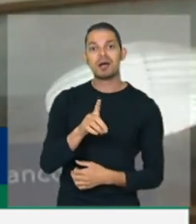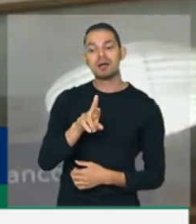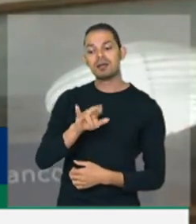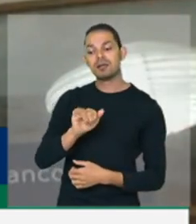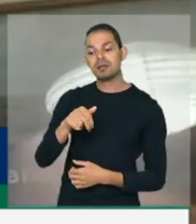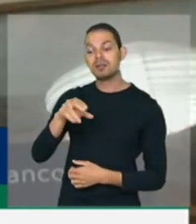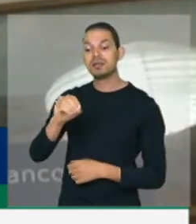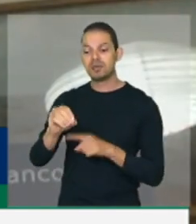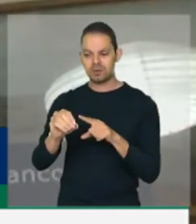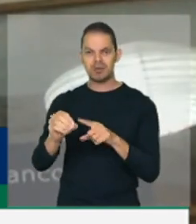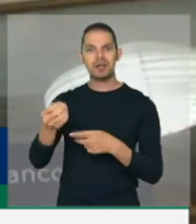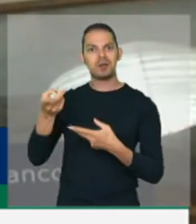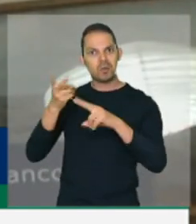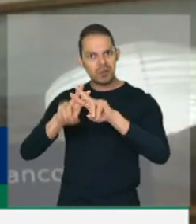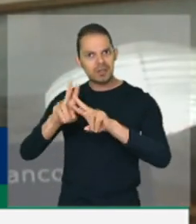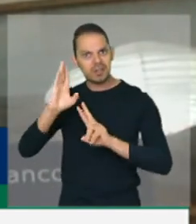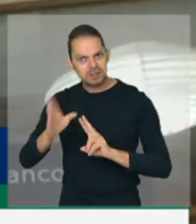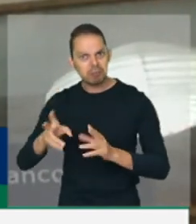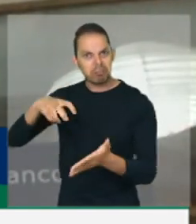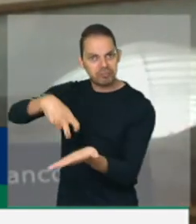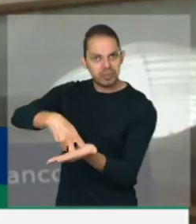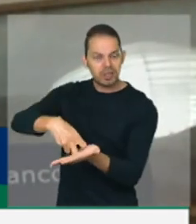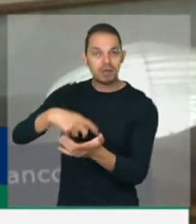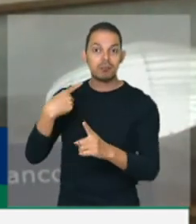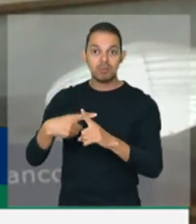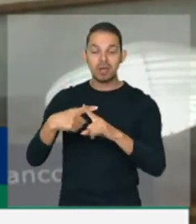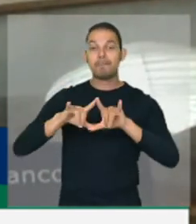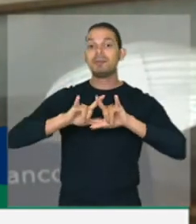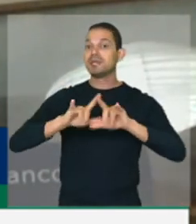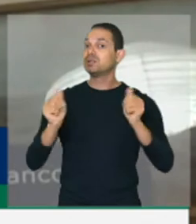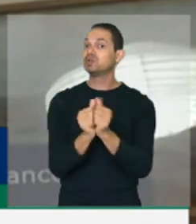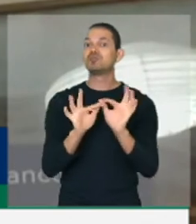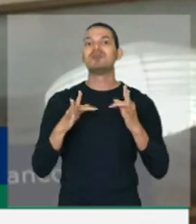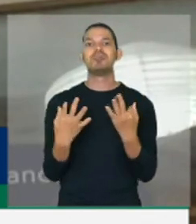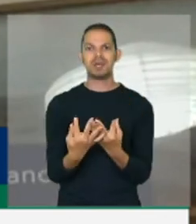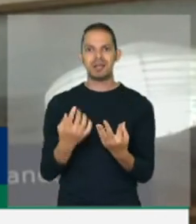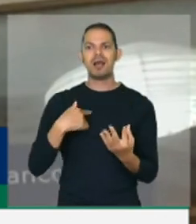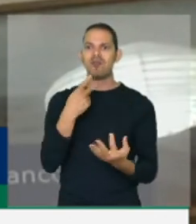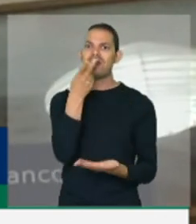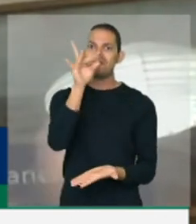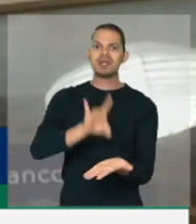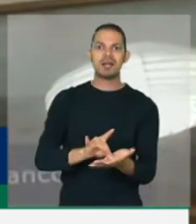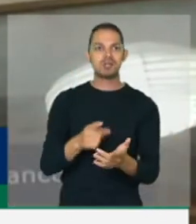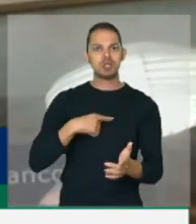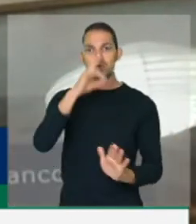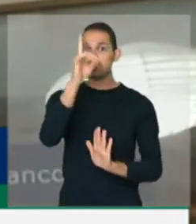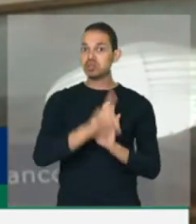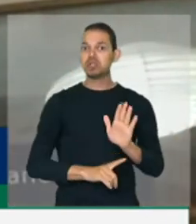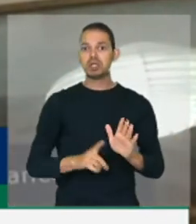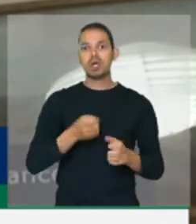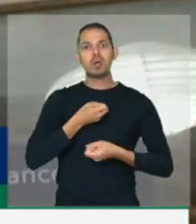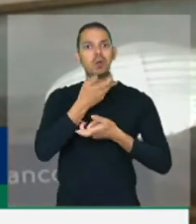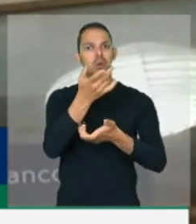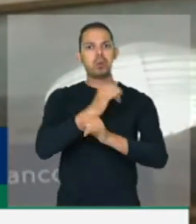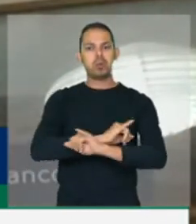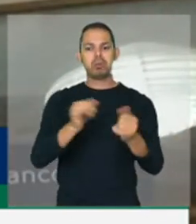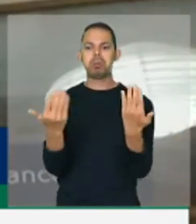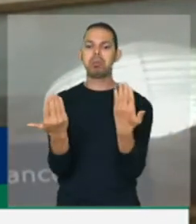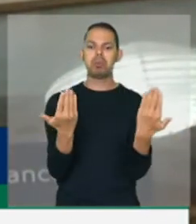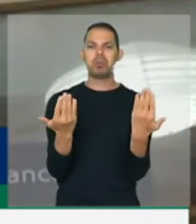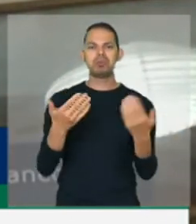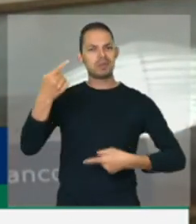absolutamente condenado, né, por ser miliciano com a família. Eu digo fatos. E eu tenho o direito de fazer essa analogia e fazer